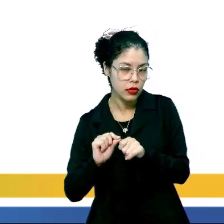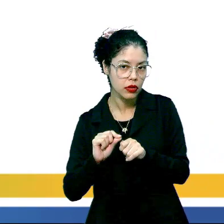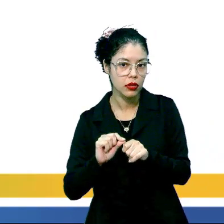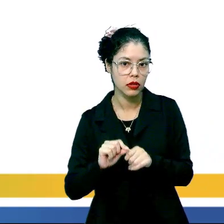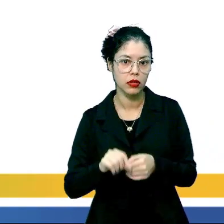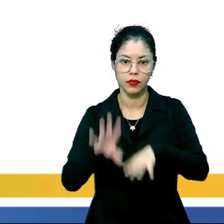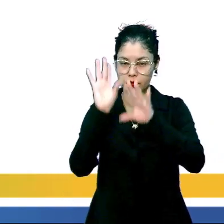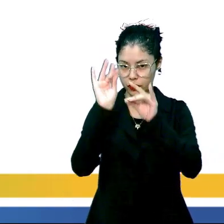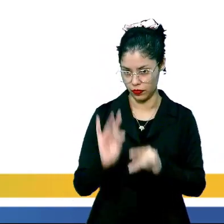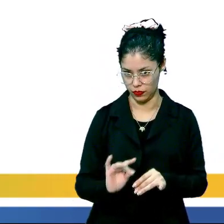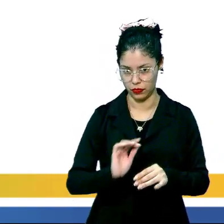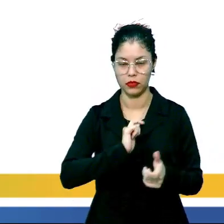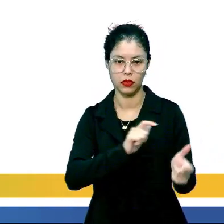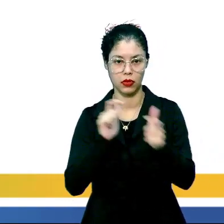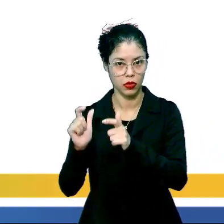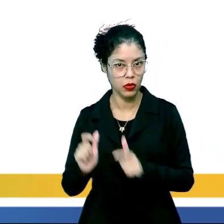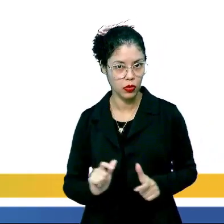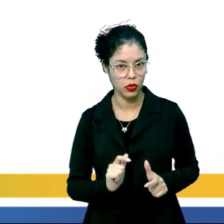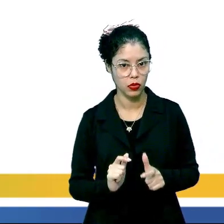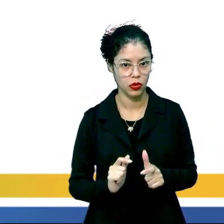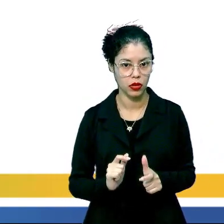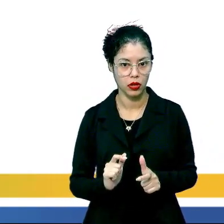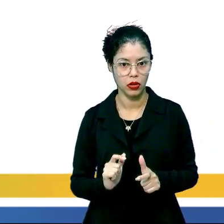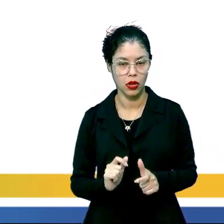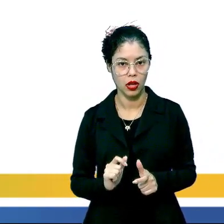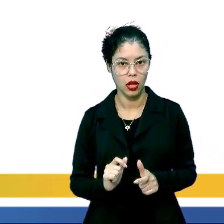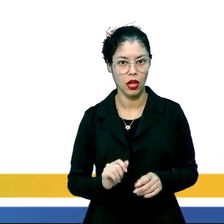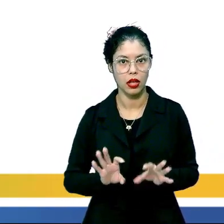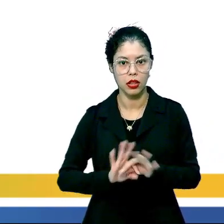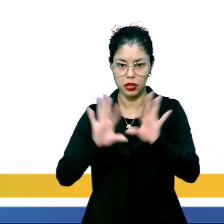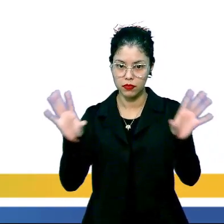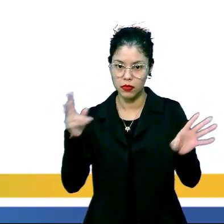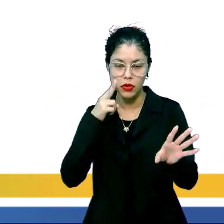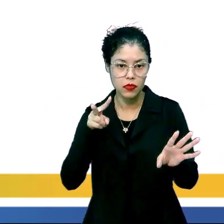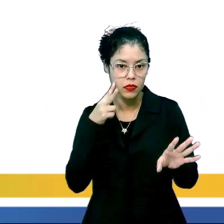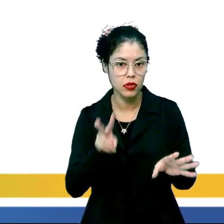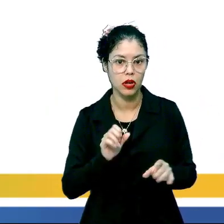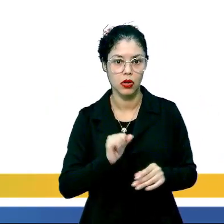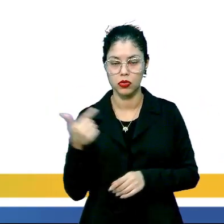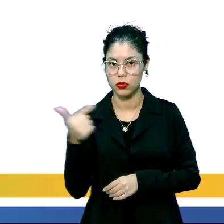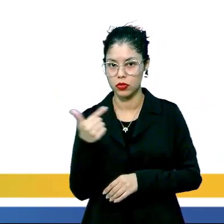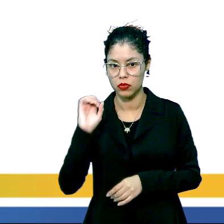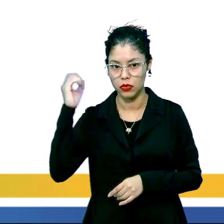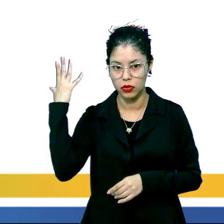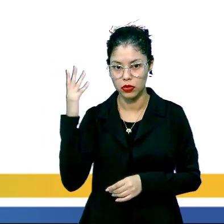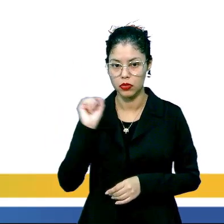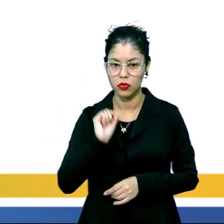no formato onde as esferas estão sendo soltas, vocês podem ver que no segundo